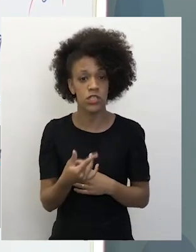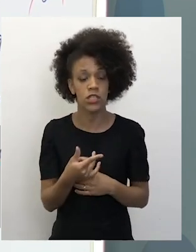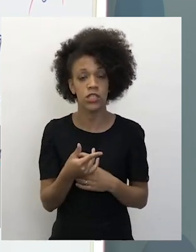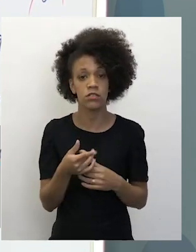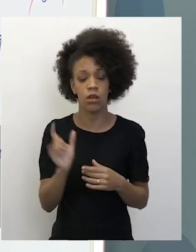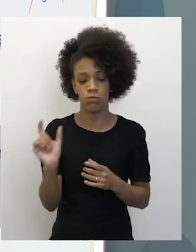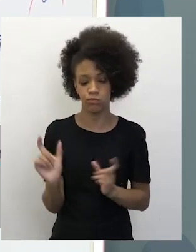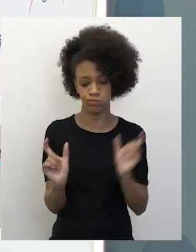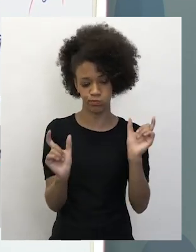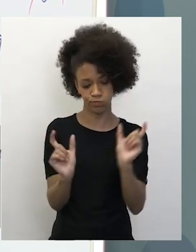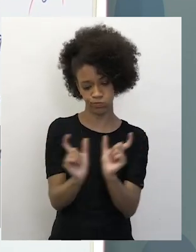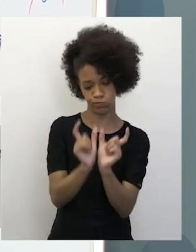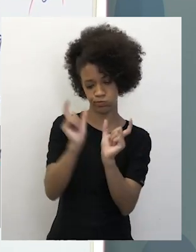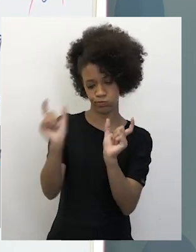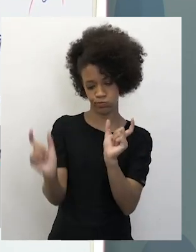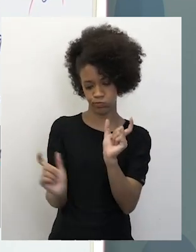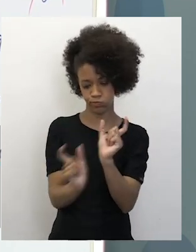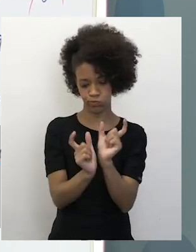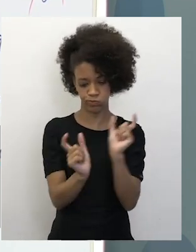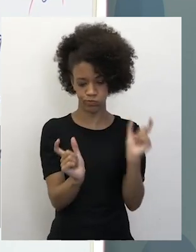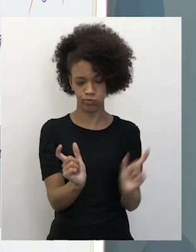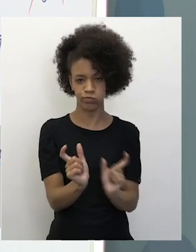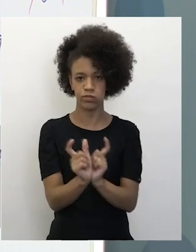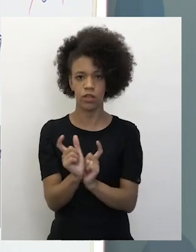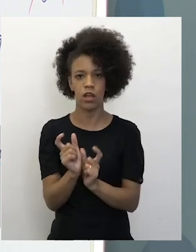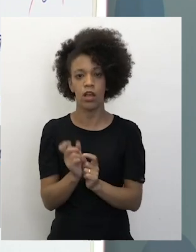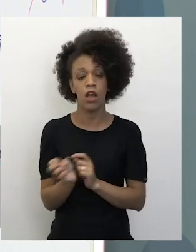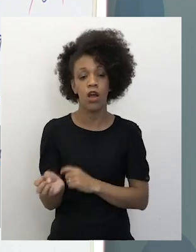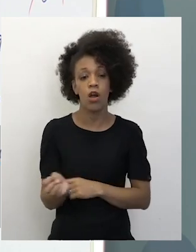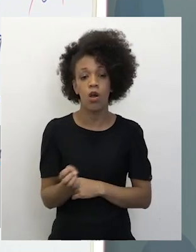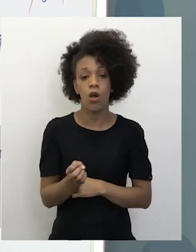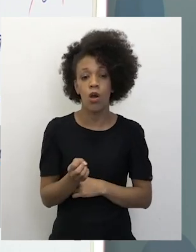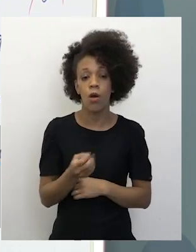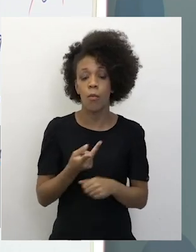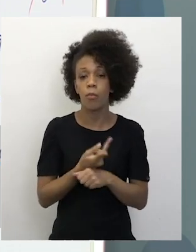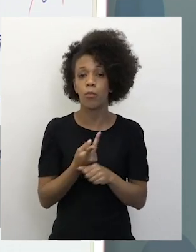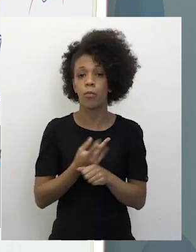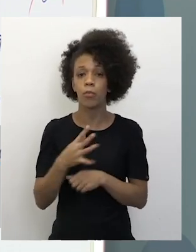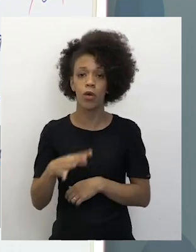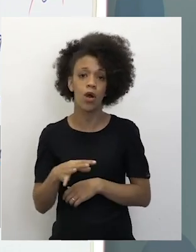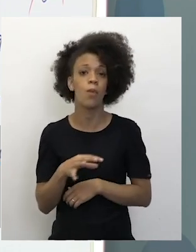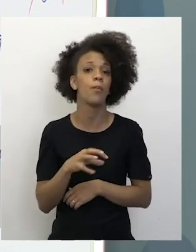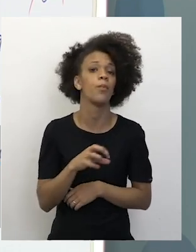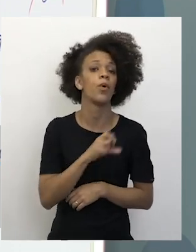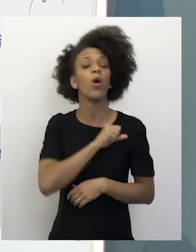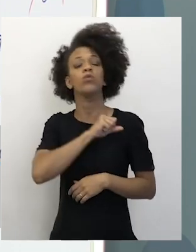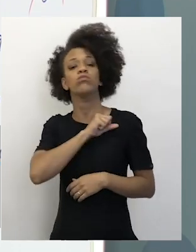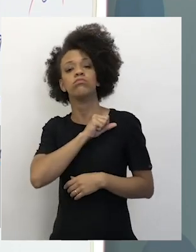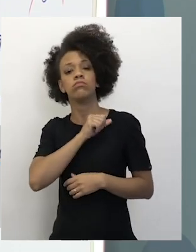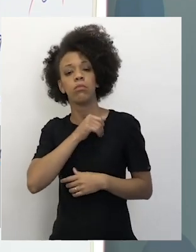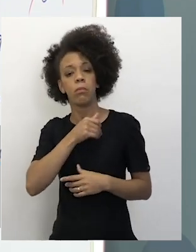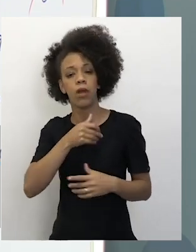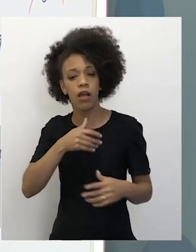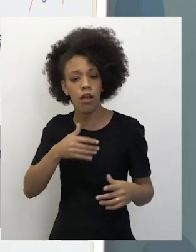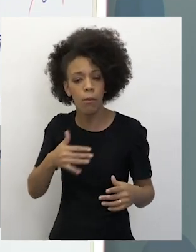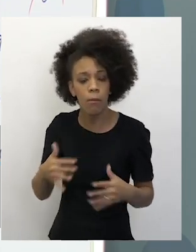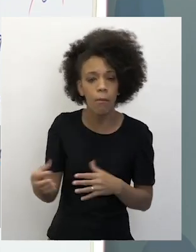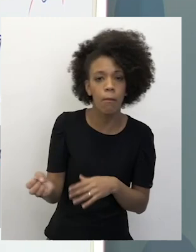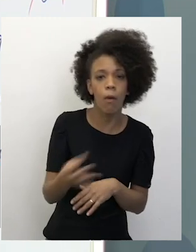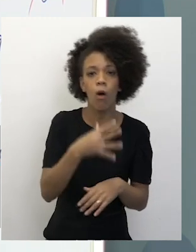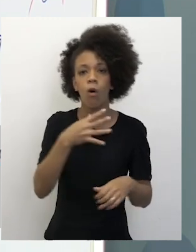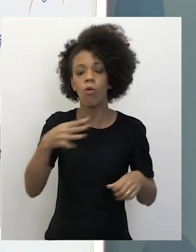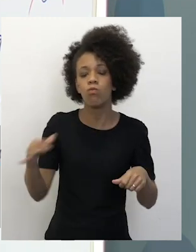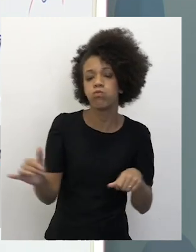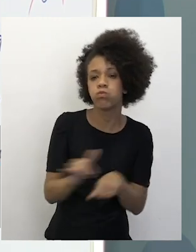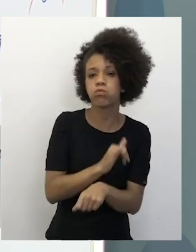dá um encadeamento busque Amor novas Artes novo Engenho para matar-me e novas esquivanças aí eu tenho um